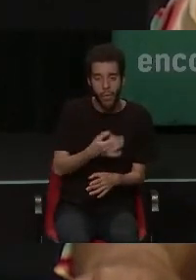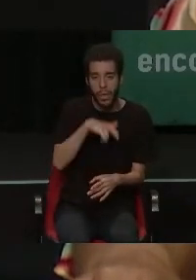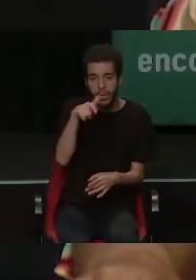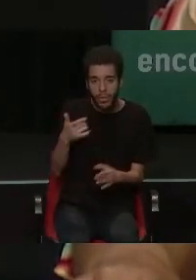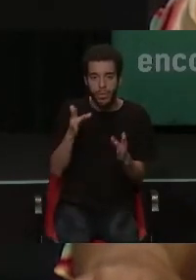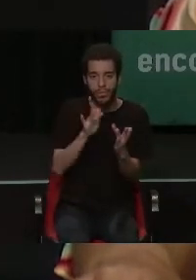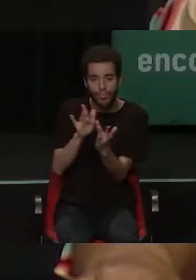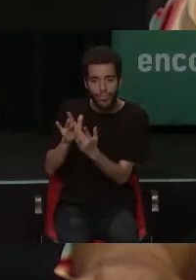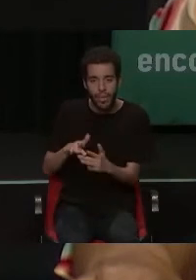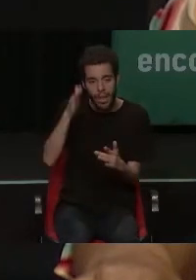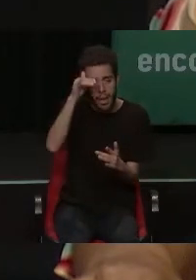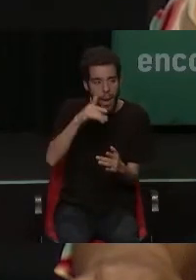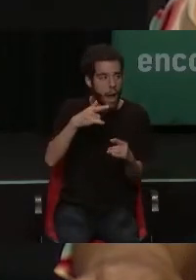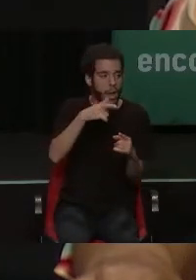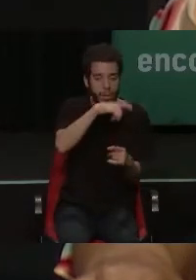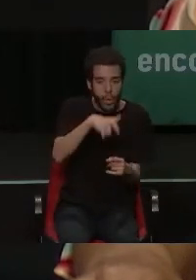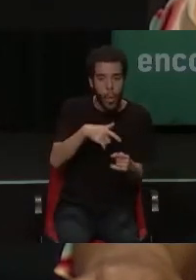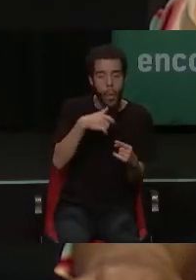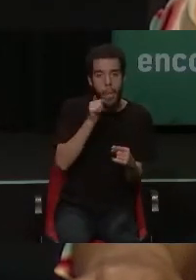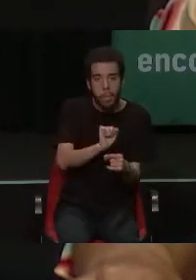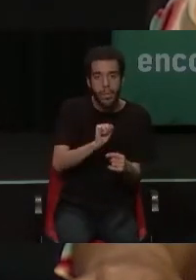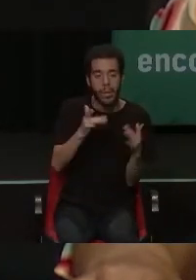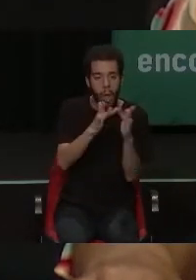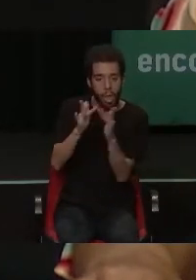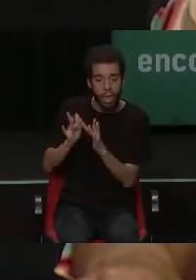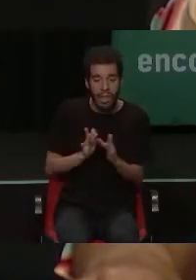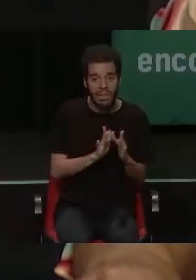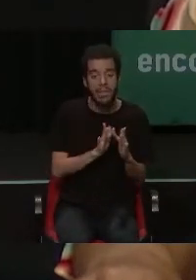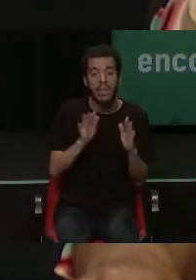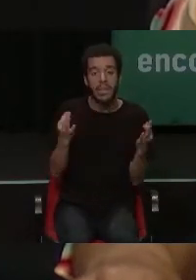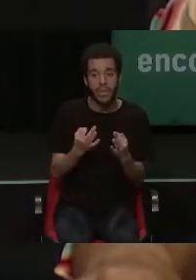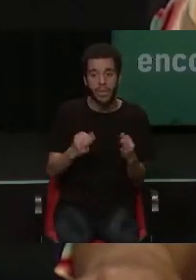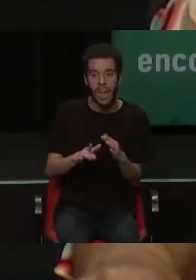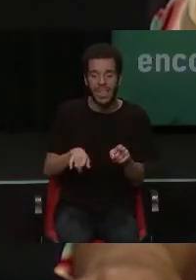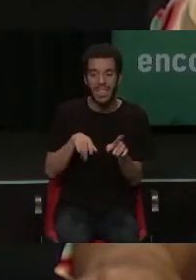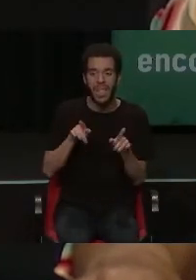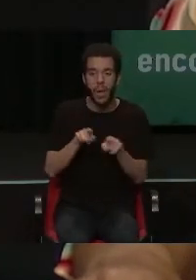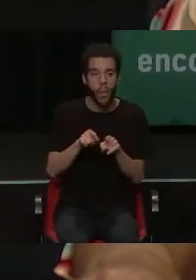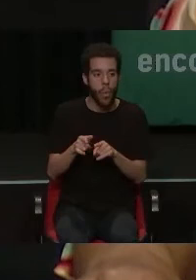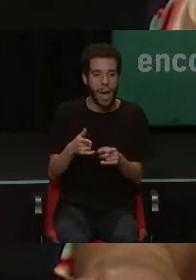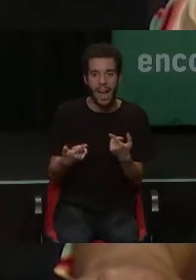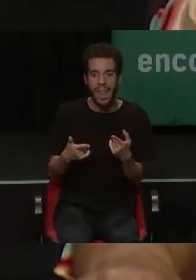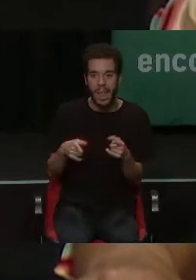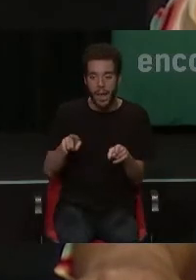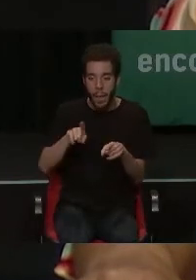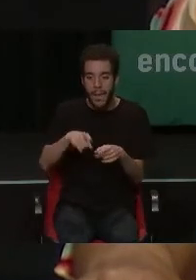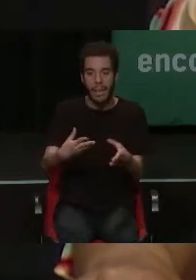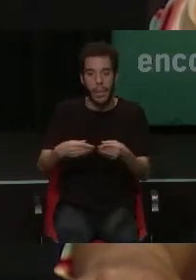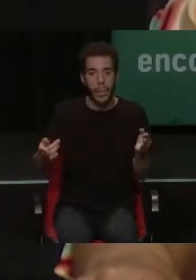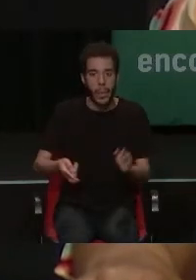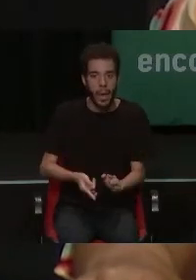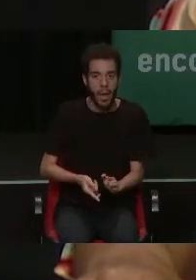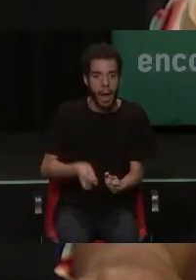com os seus donos, o nível de resistência é superior à resistência